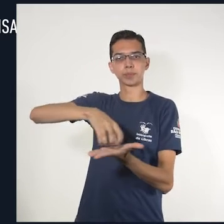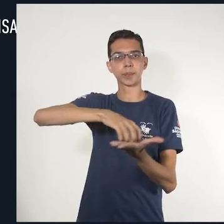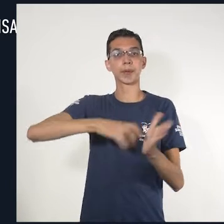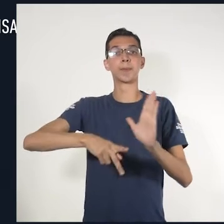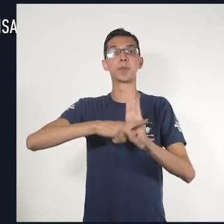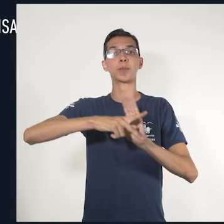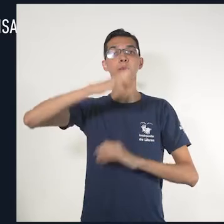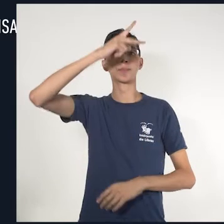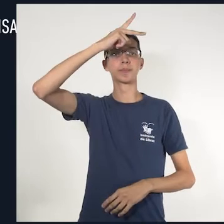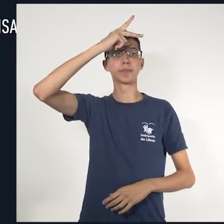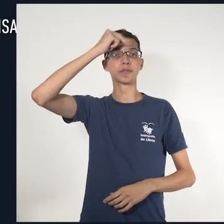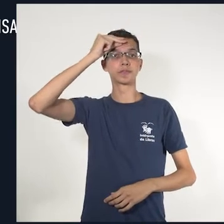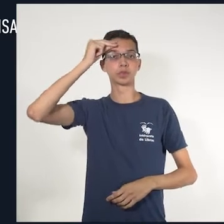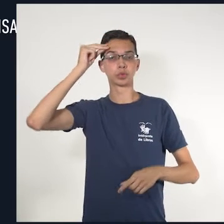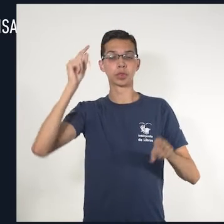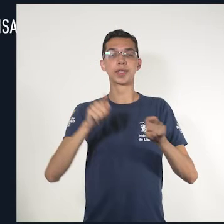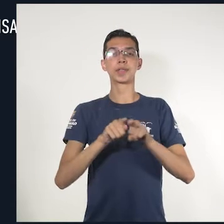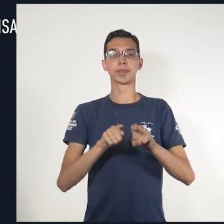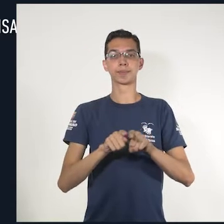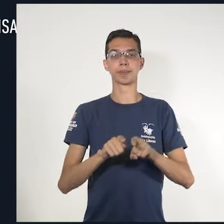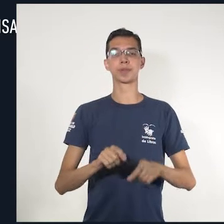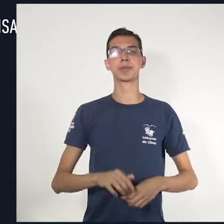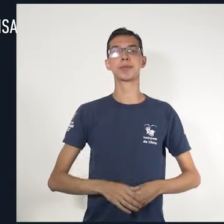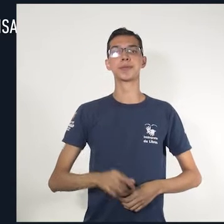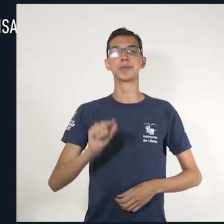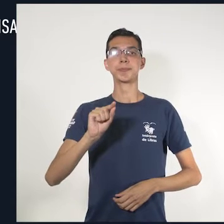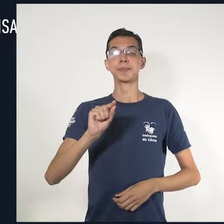o teste de quimioluminescência,